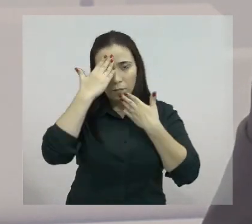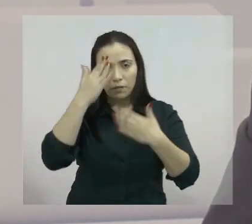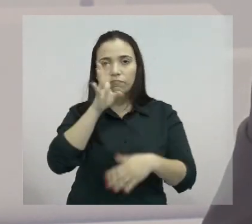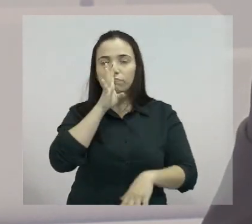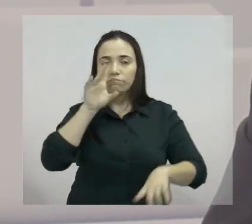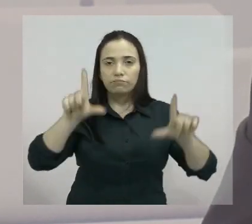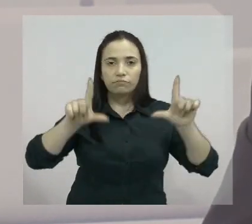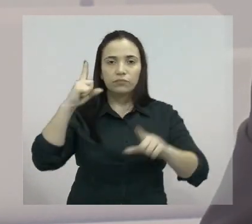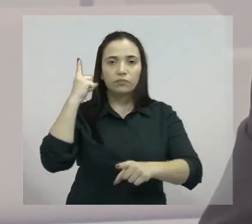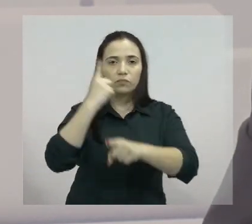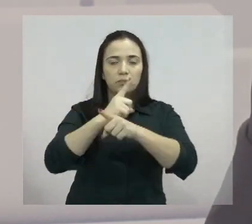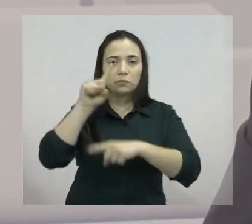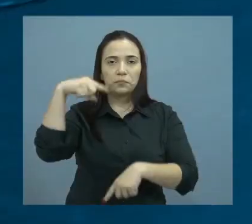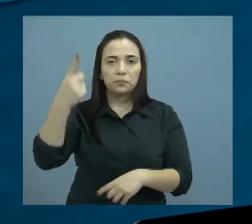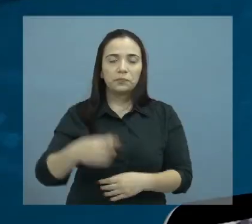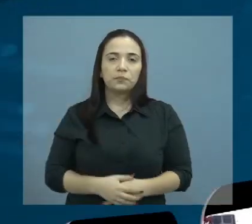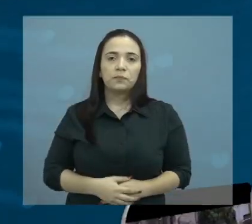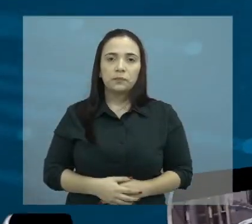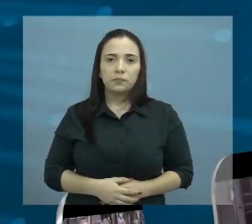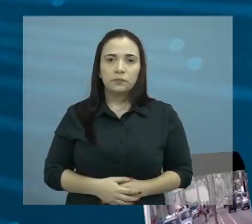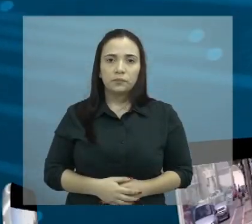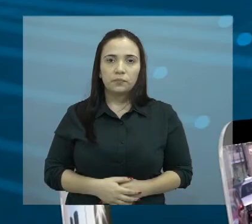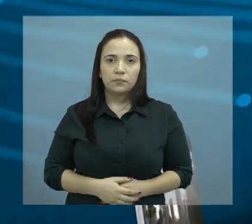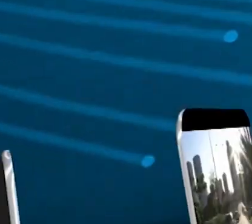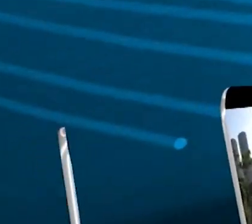pela sua companhia e até amanhã.